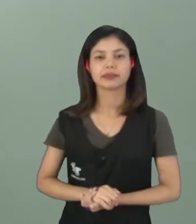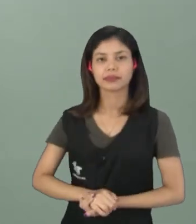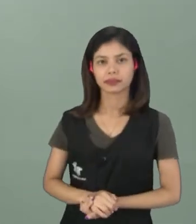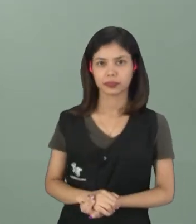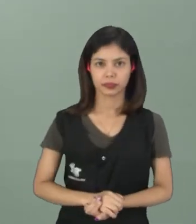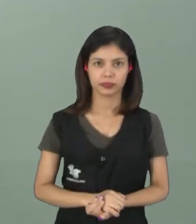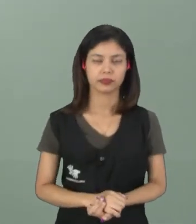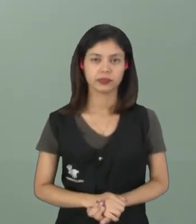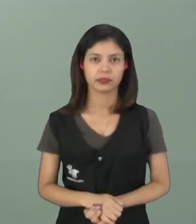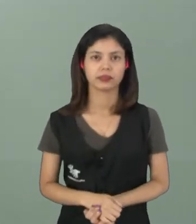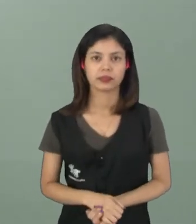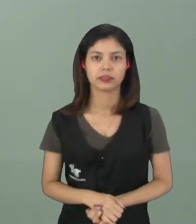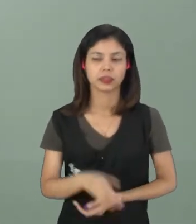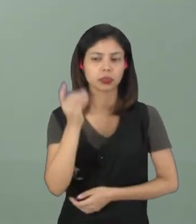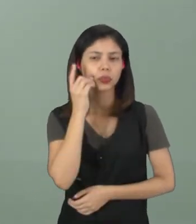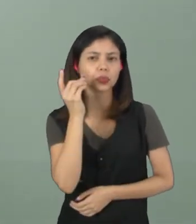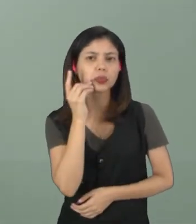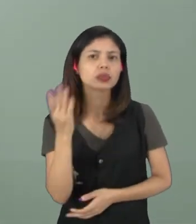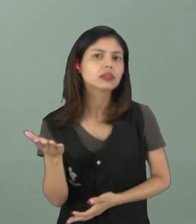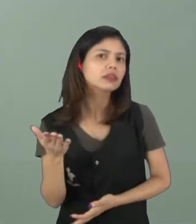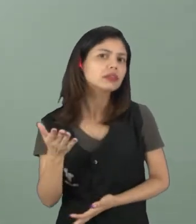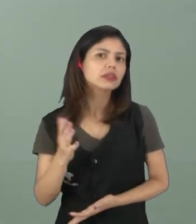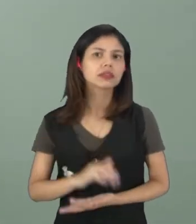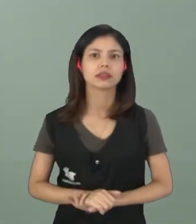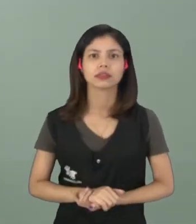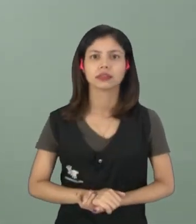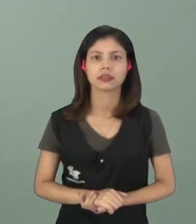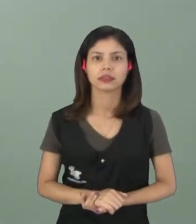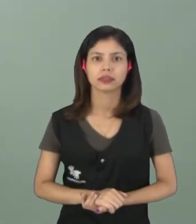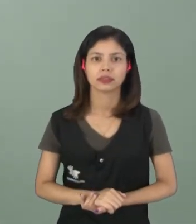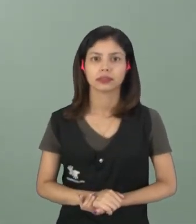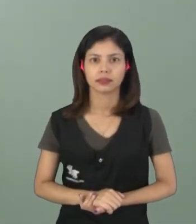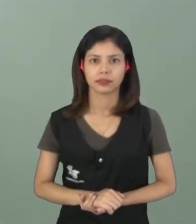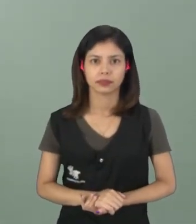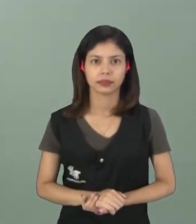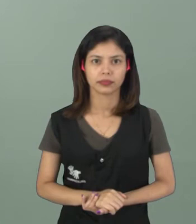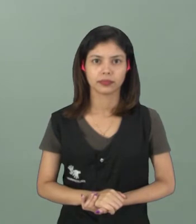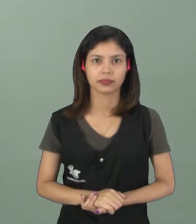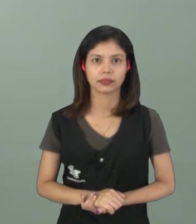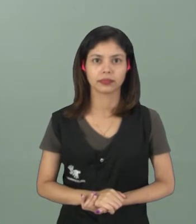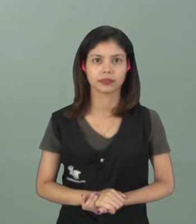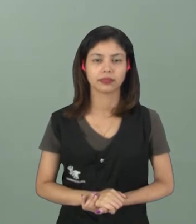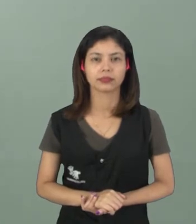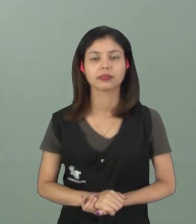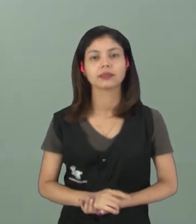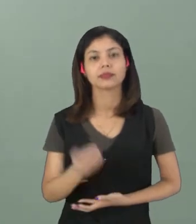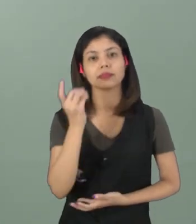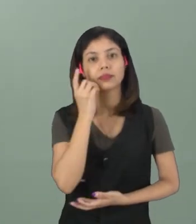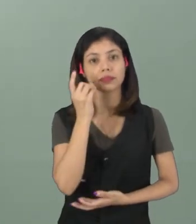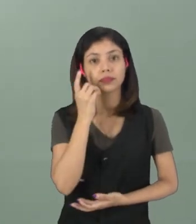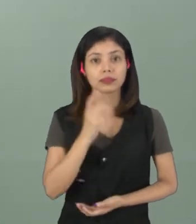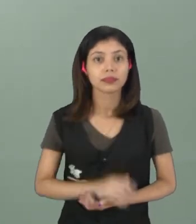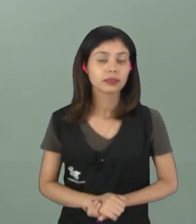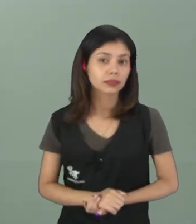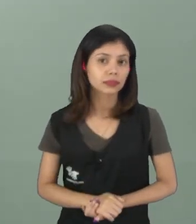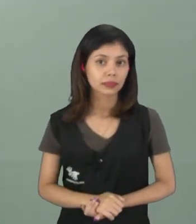não era um dia o que aconteceu tudo isso foi no dia